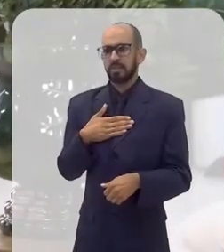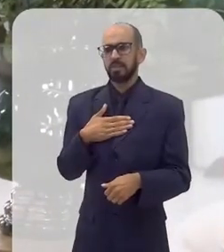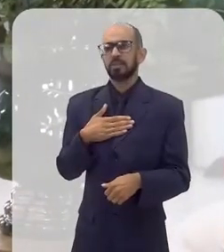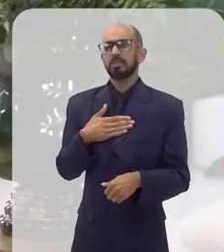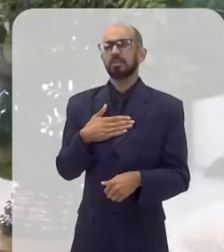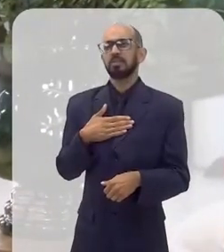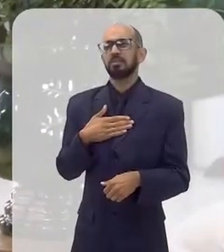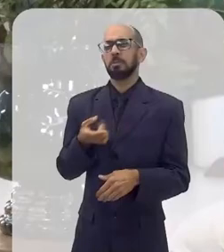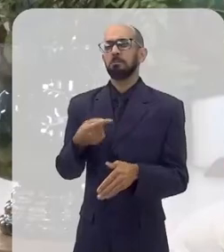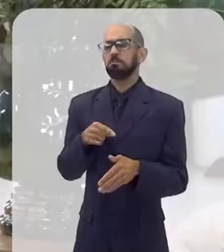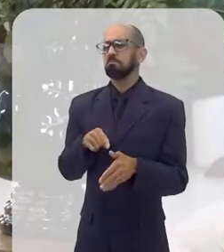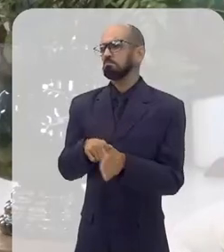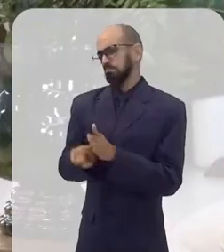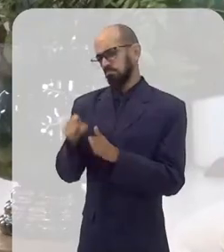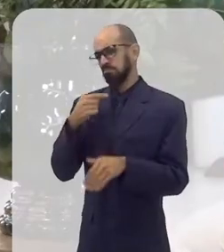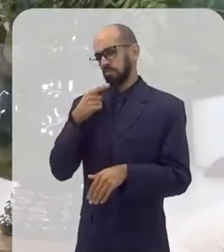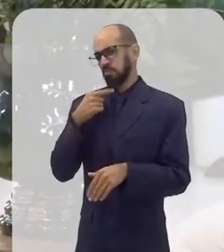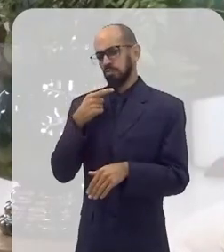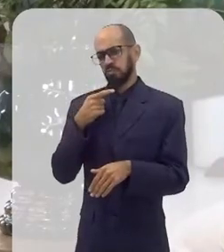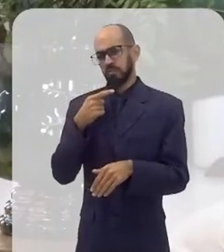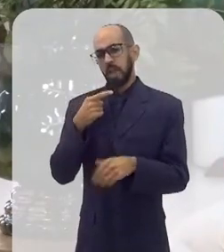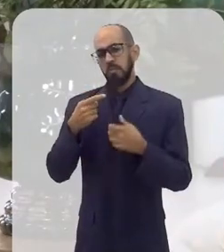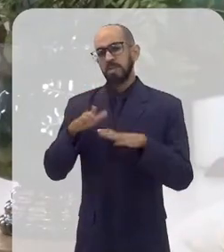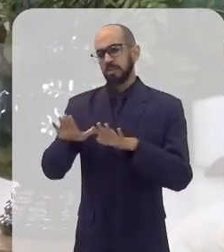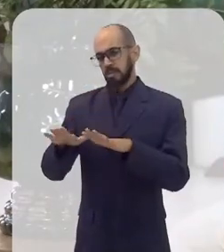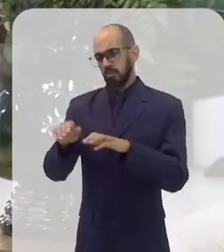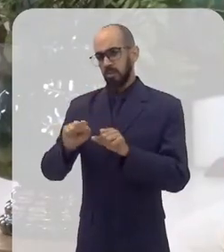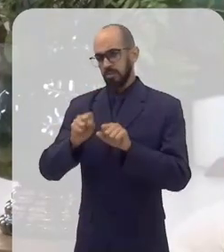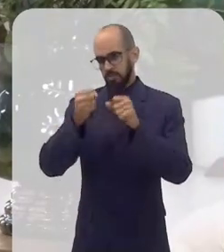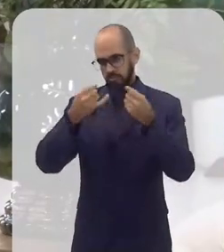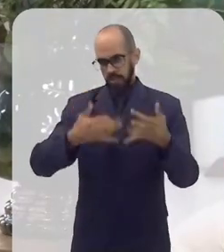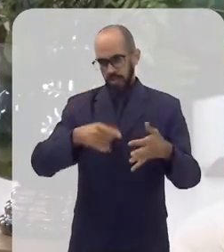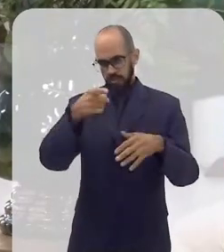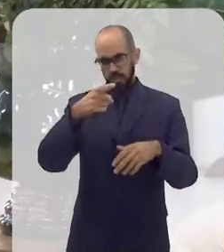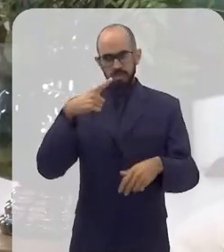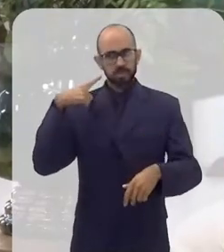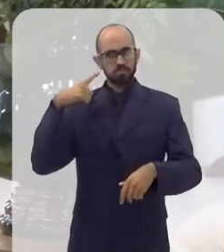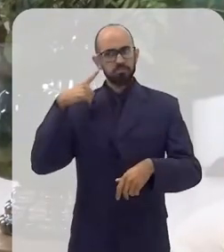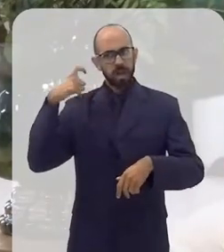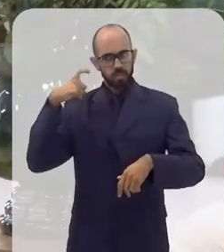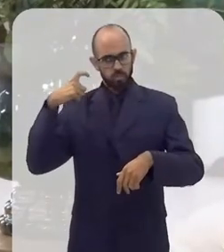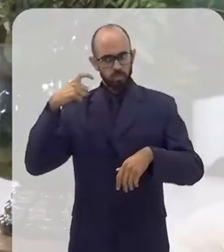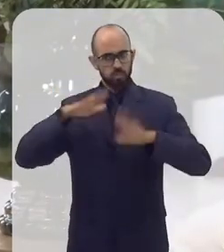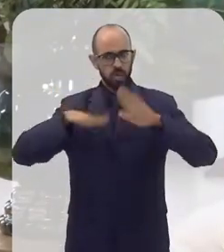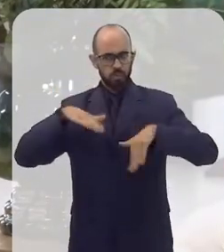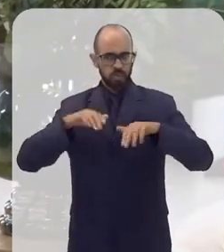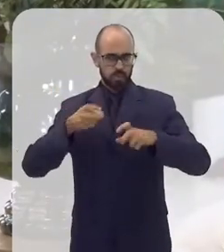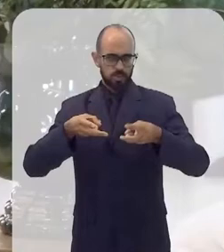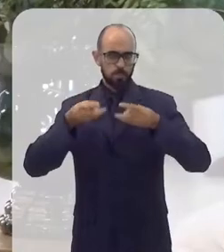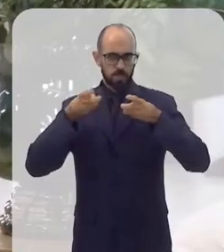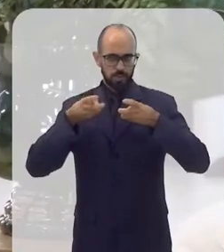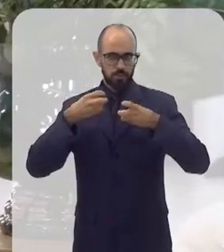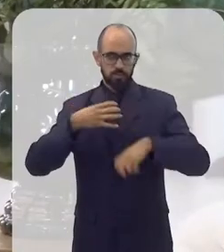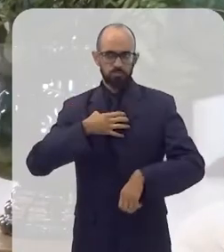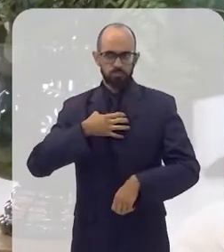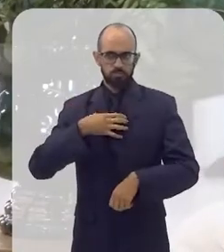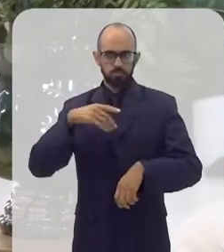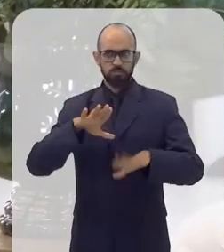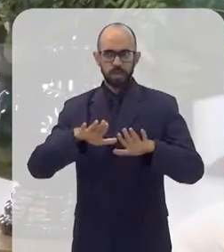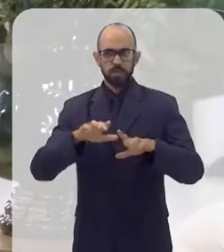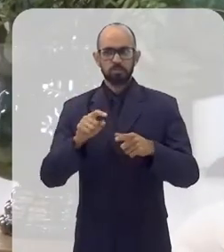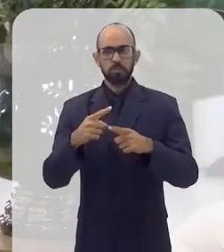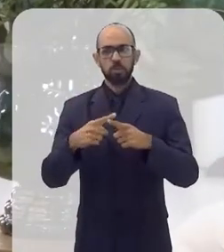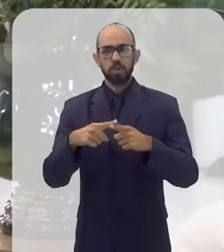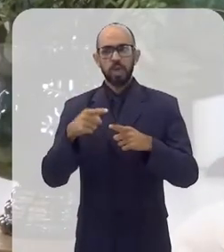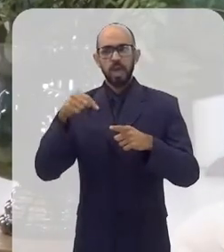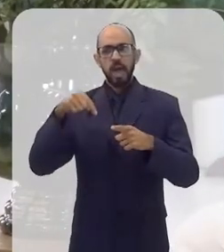Vocês podem esclarecer uma coisa com vocês. Óbvio que vocês estão ouvindo alguns barulhos ao fundo, mas,